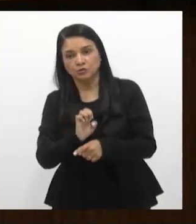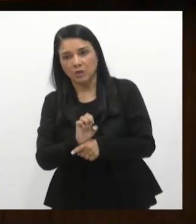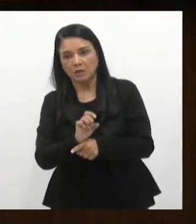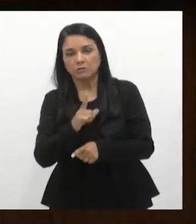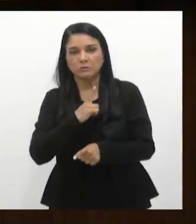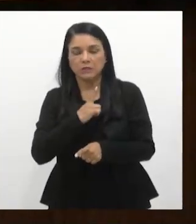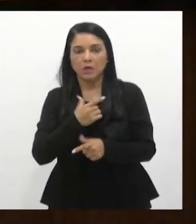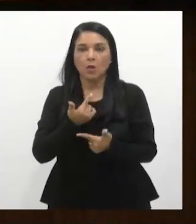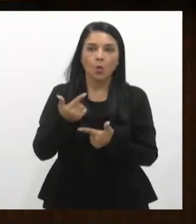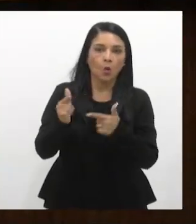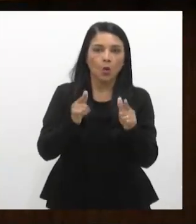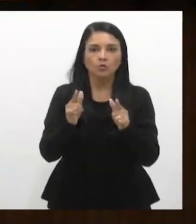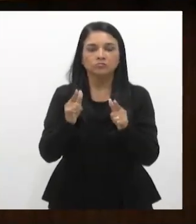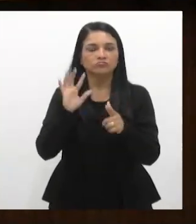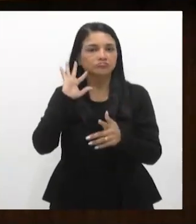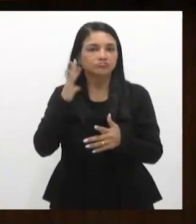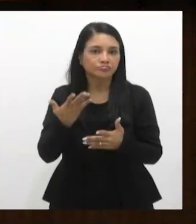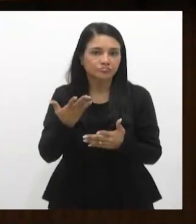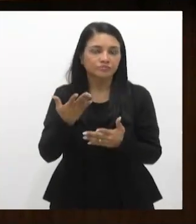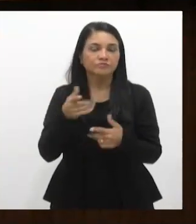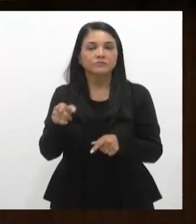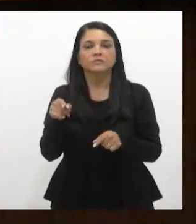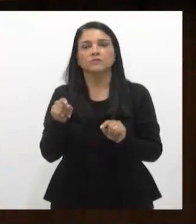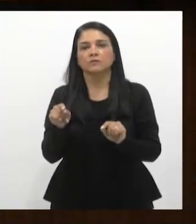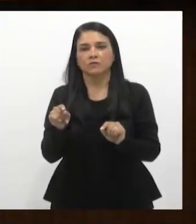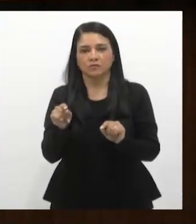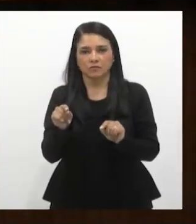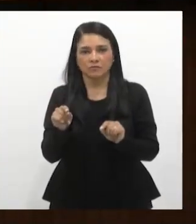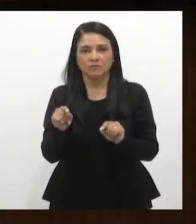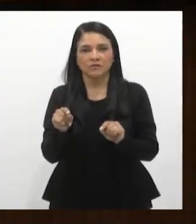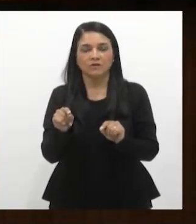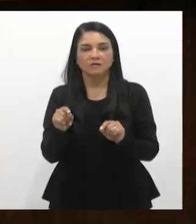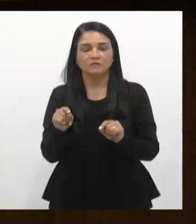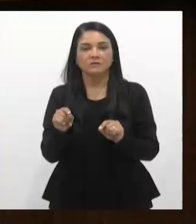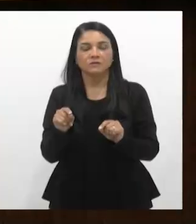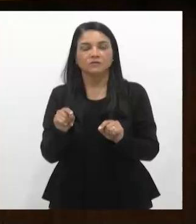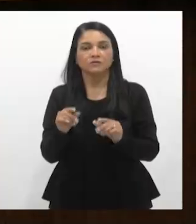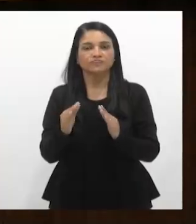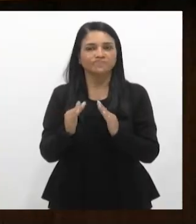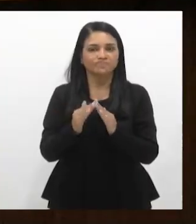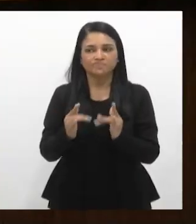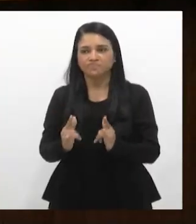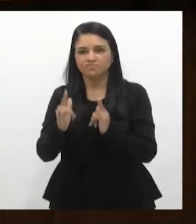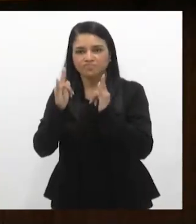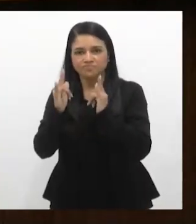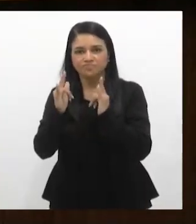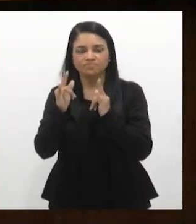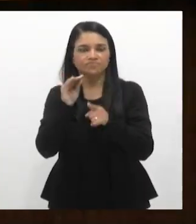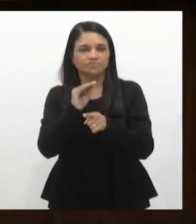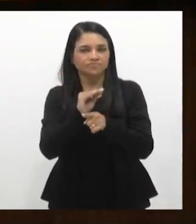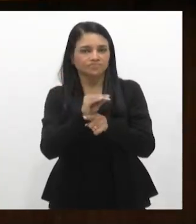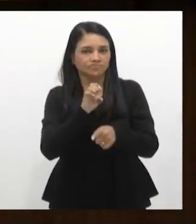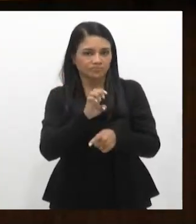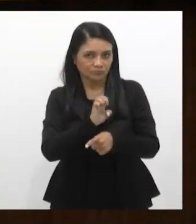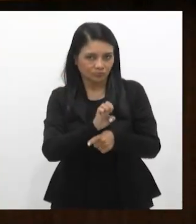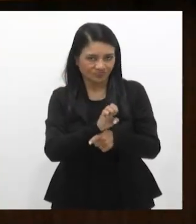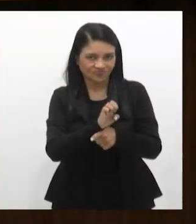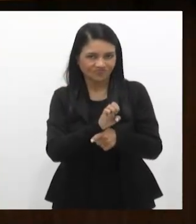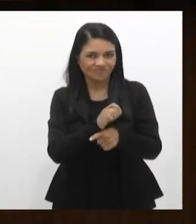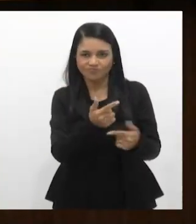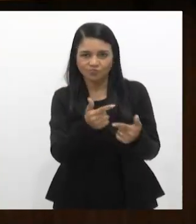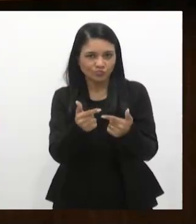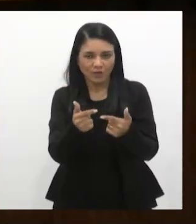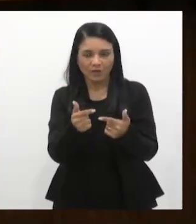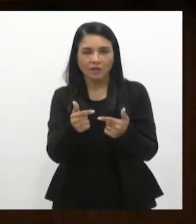outra destinação ou não, está gerando que esses imóveis não sejam cuidados da forma devida e